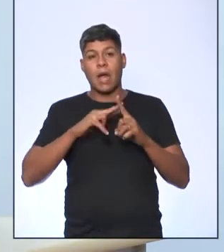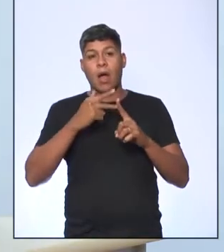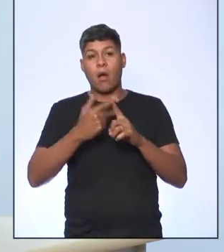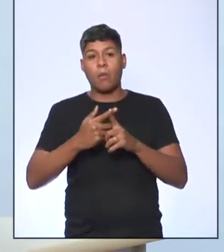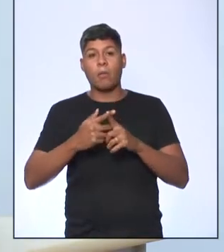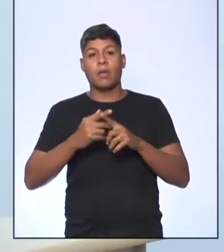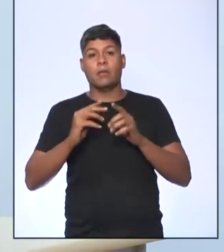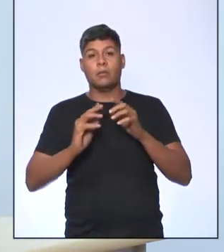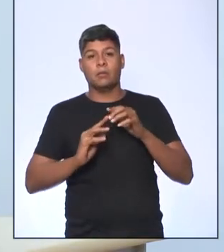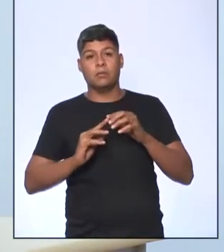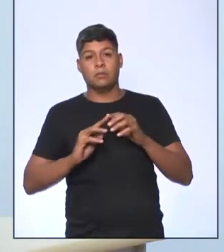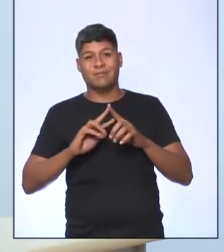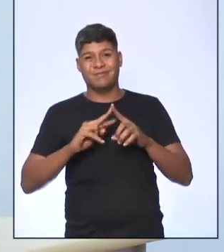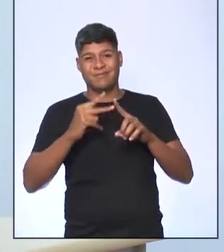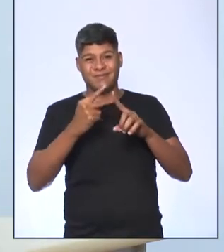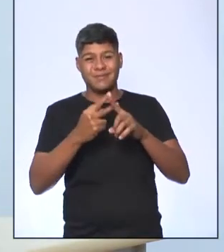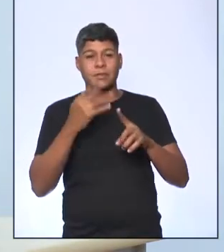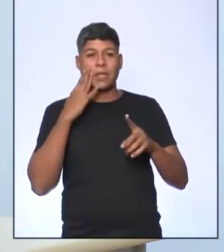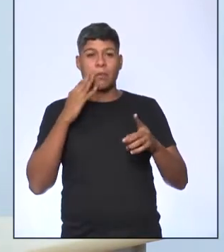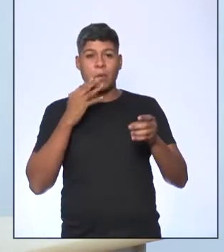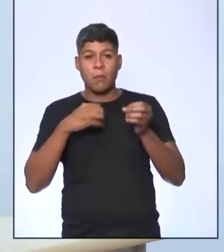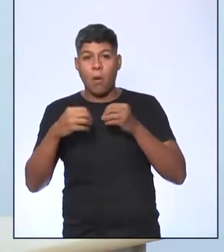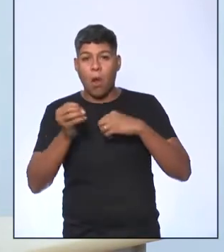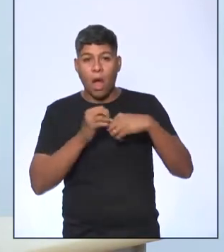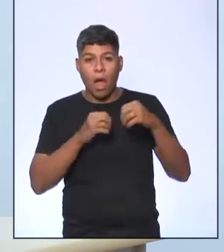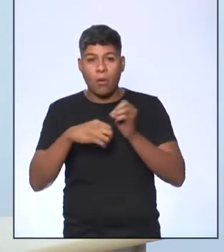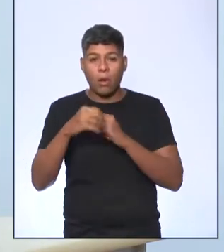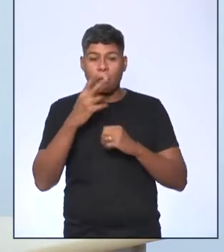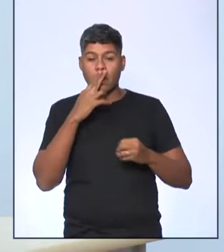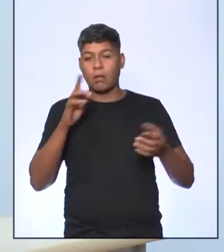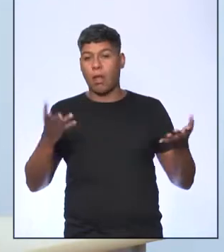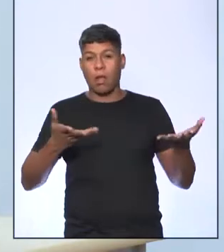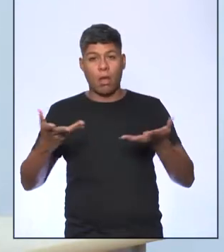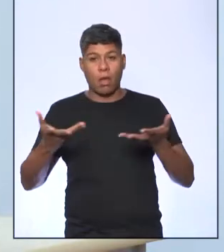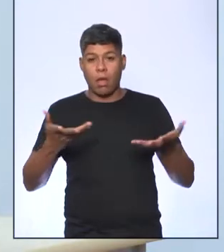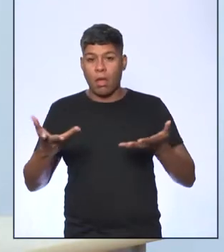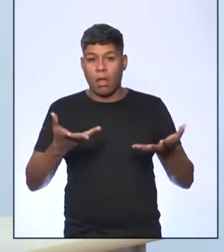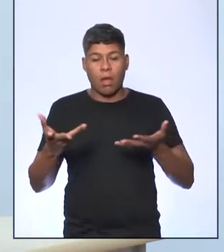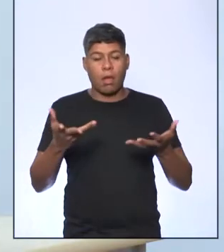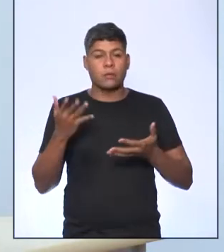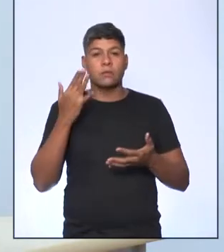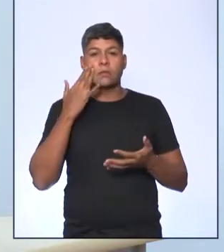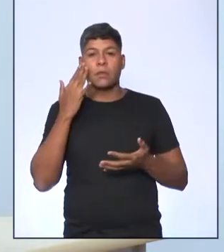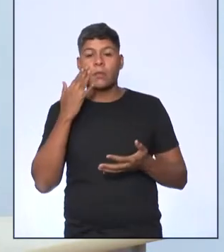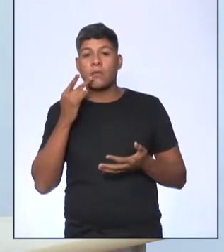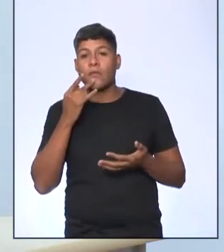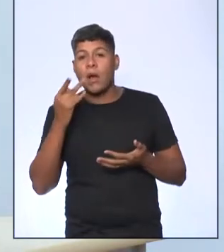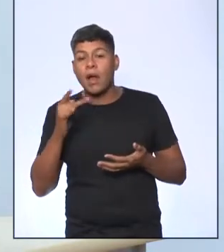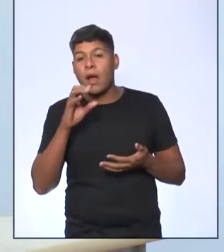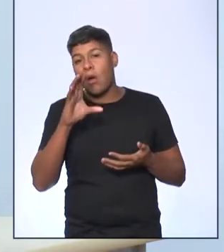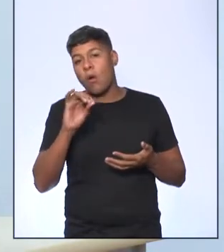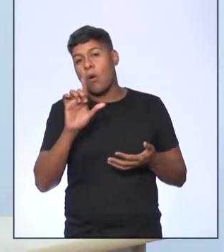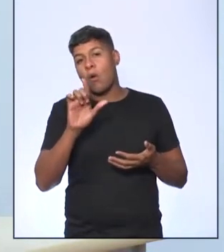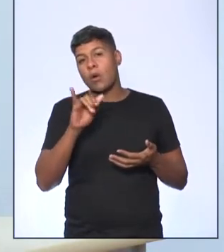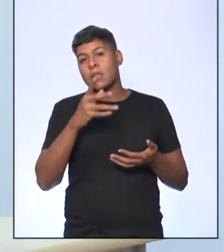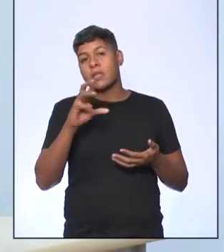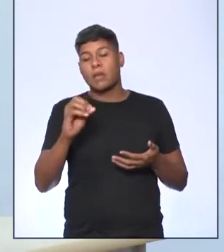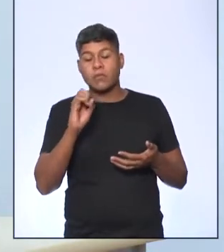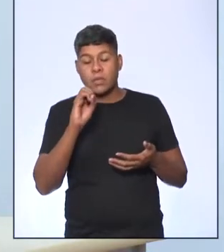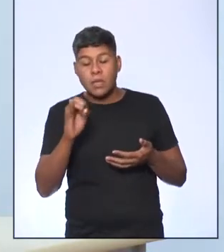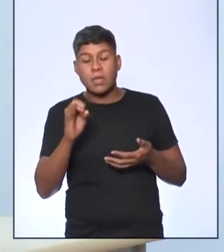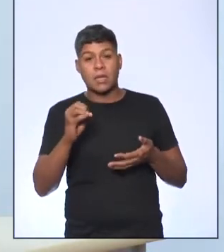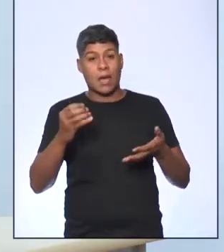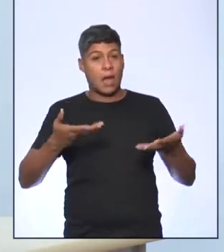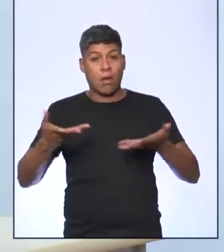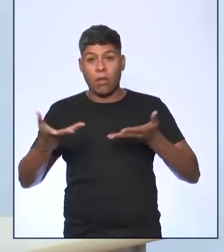de temperatura, as minhas moléculas ficam mais agitadas. Quando a gente fala em colisão, se a minha molécula